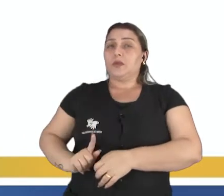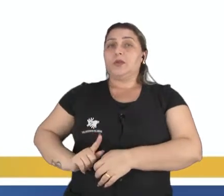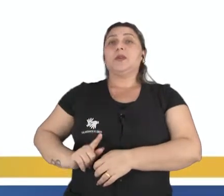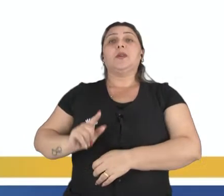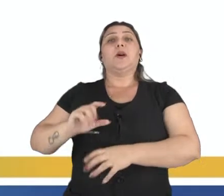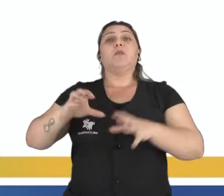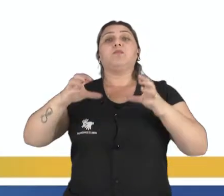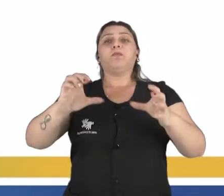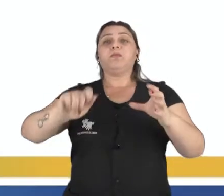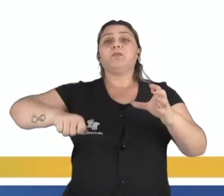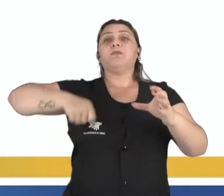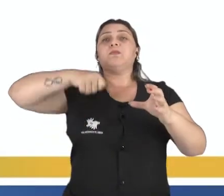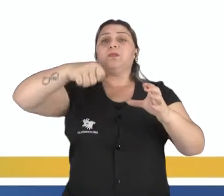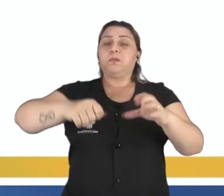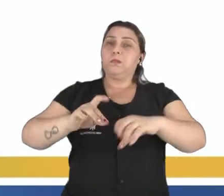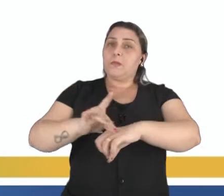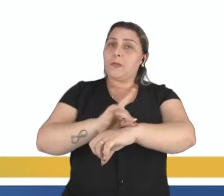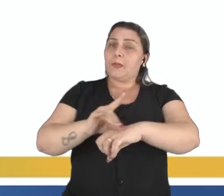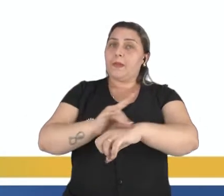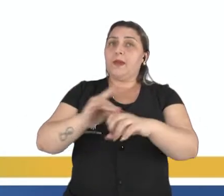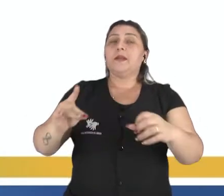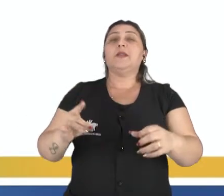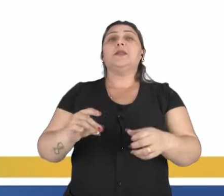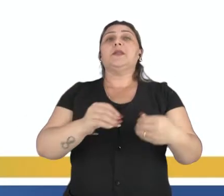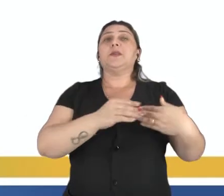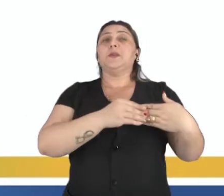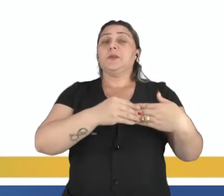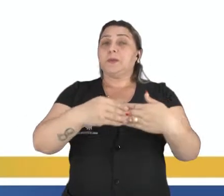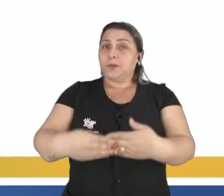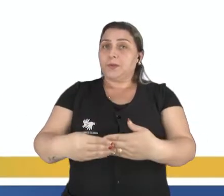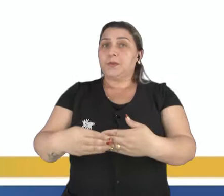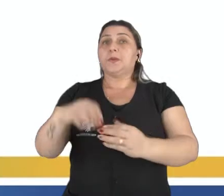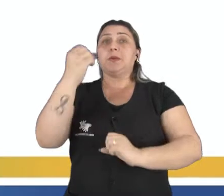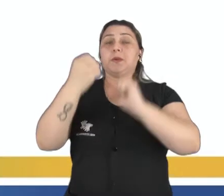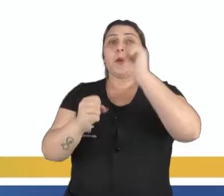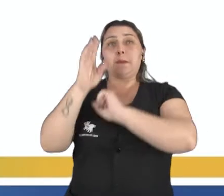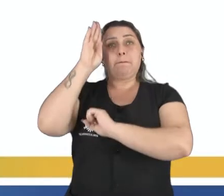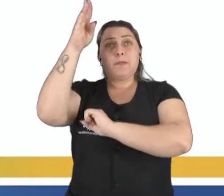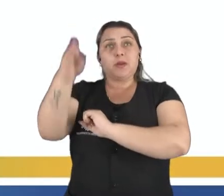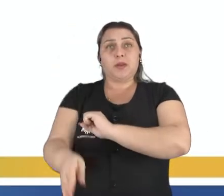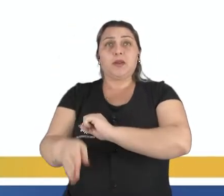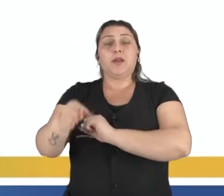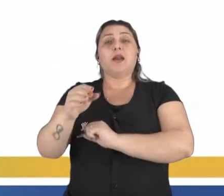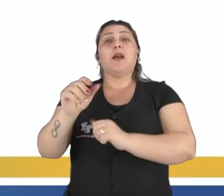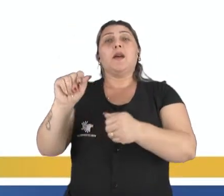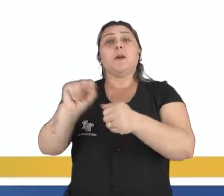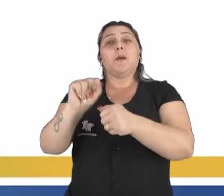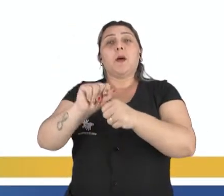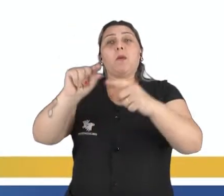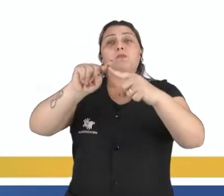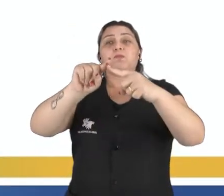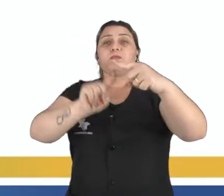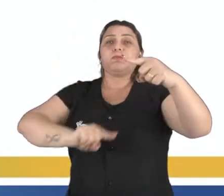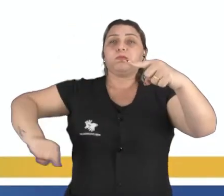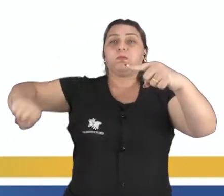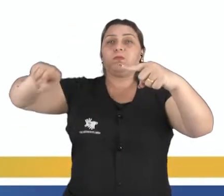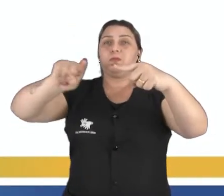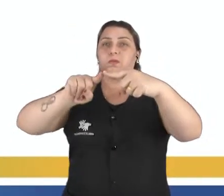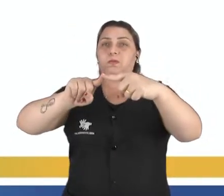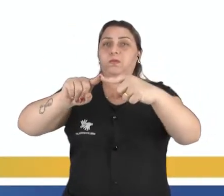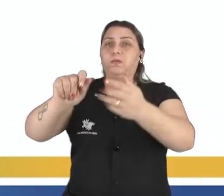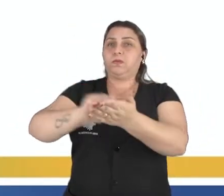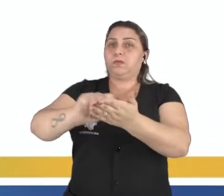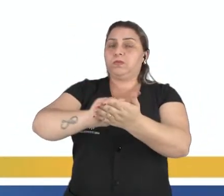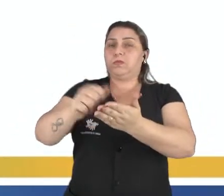precisamente, a borracha começou a ser empregada em larga escala na indústria, principalmente na fabricação de pneus,